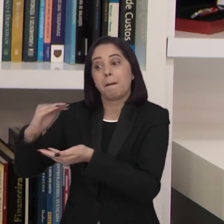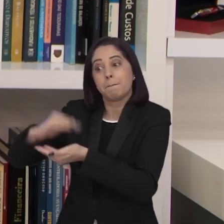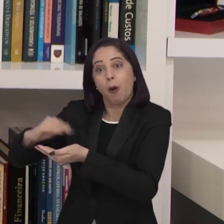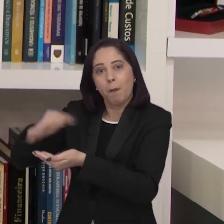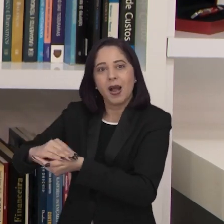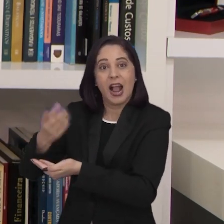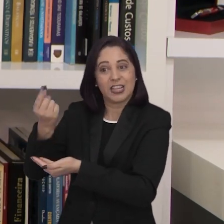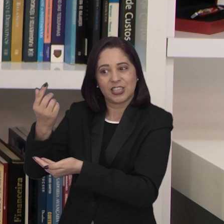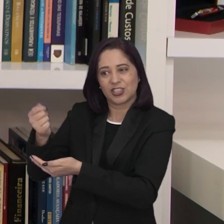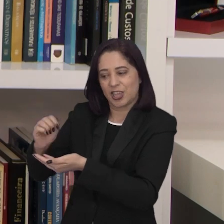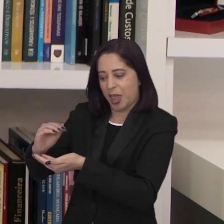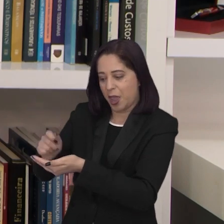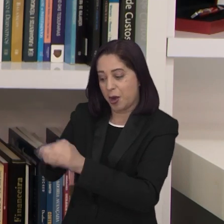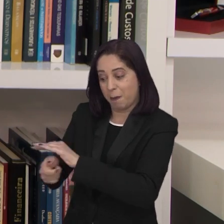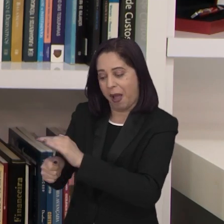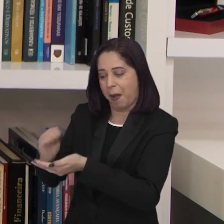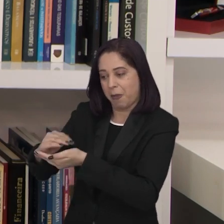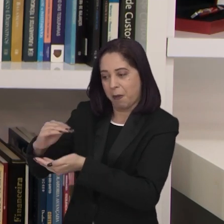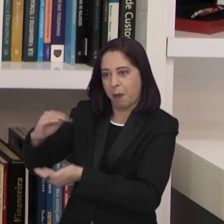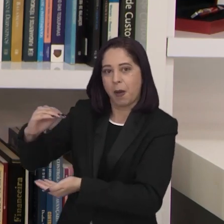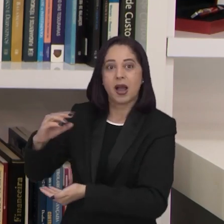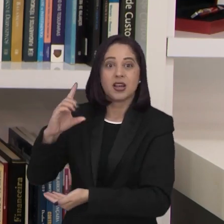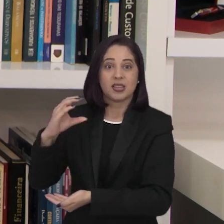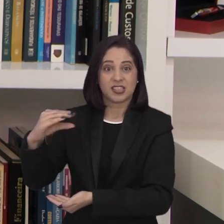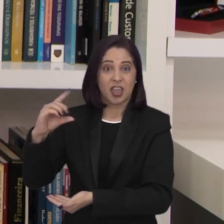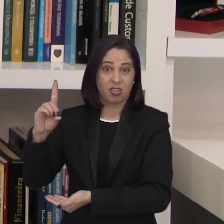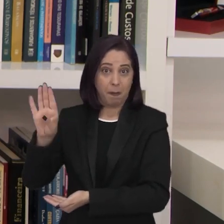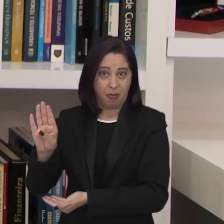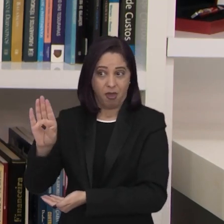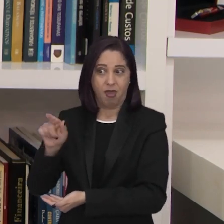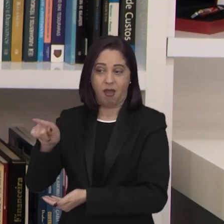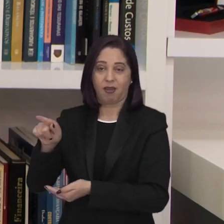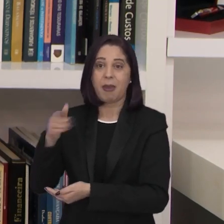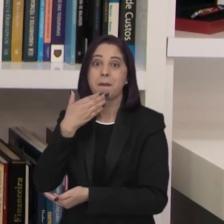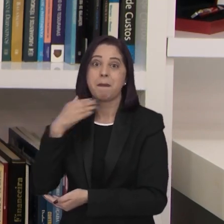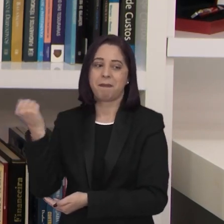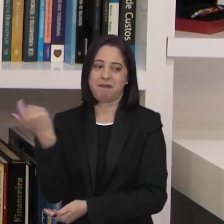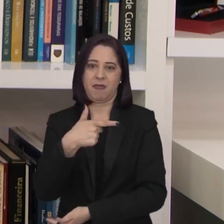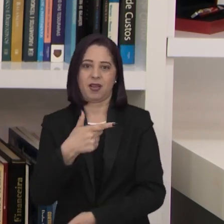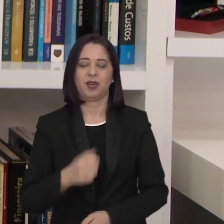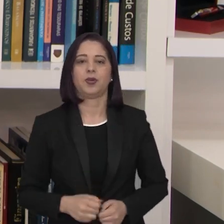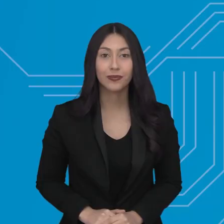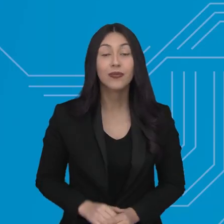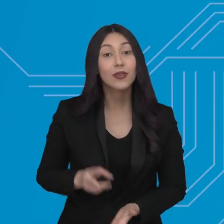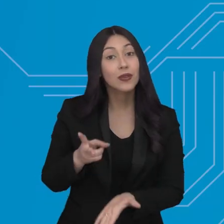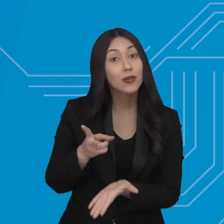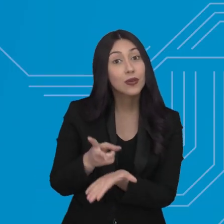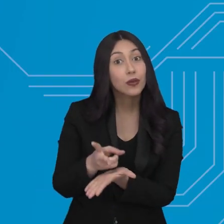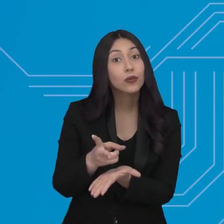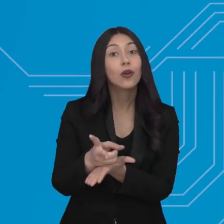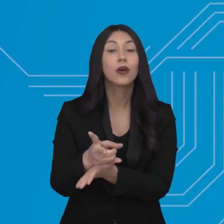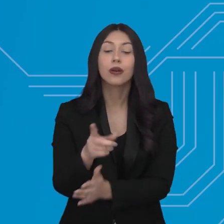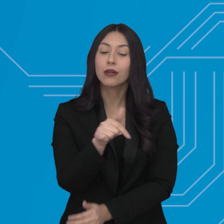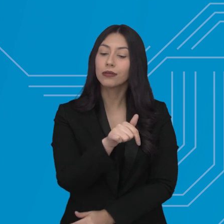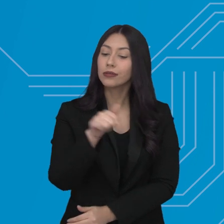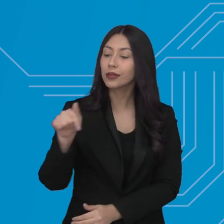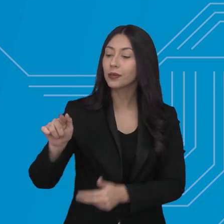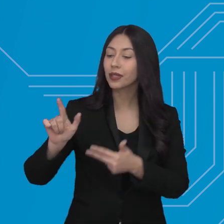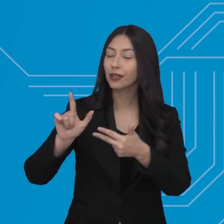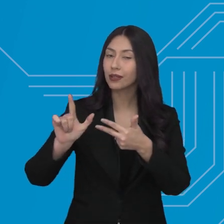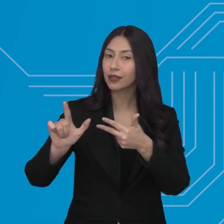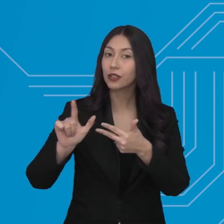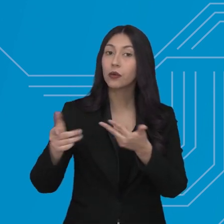governo, até mesmo mais conservadores na poupanças, o CDB, por exemplo. E a gente segue com o